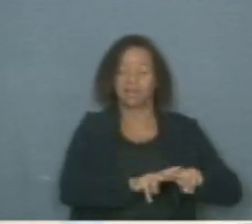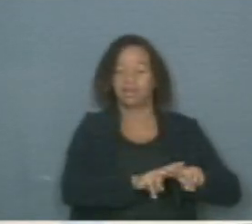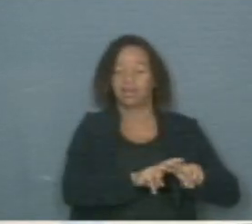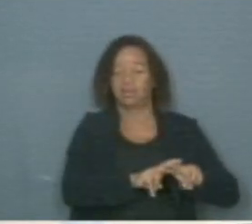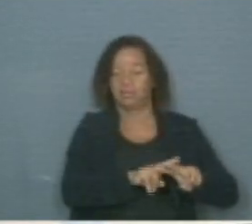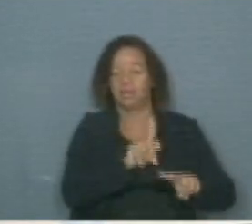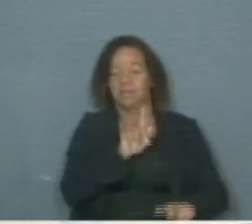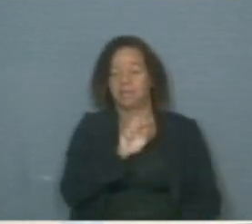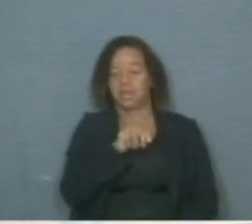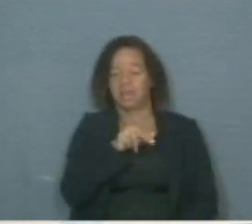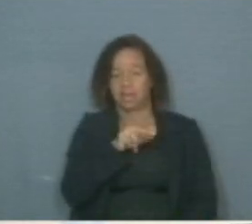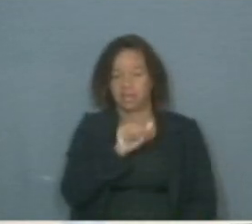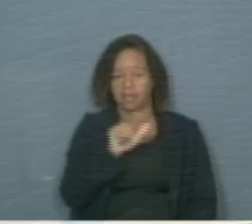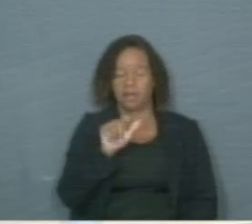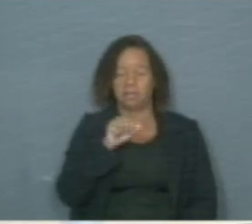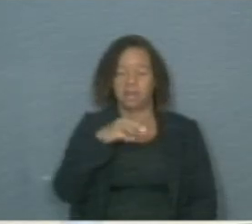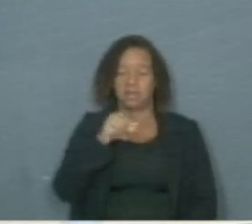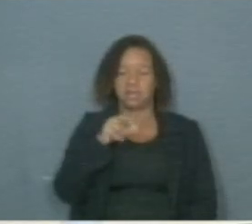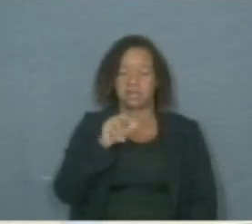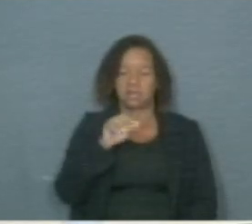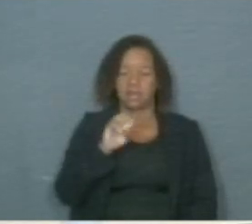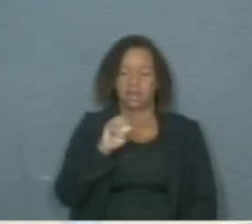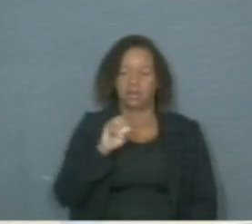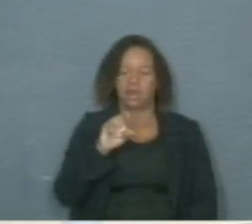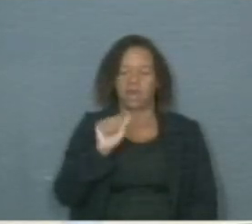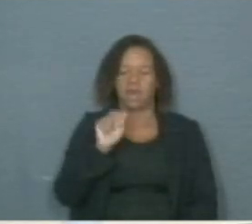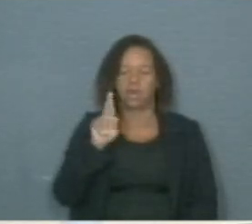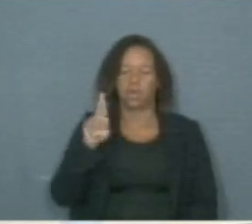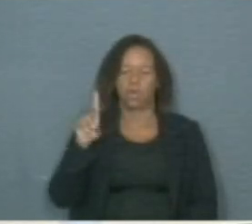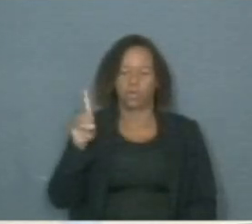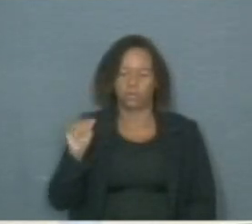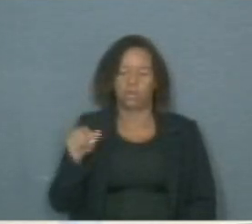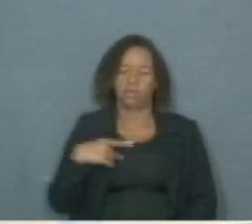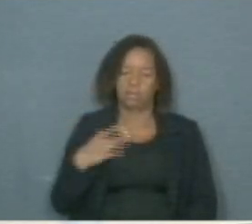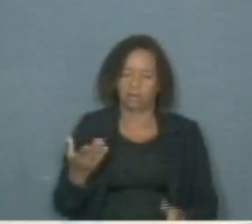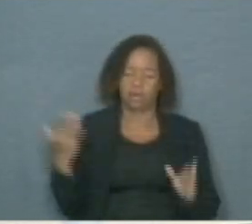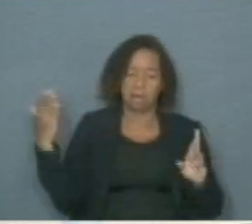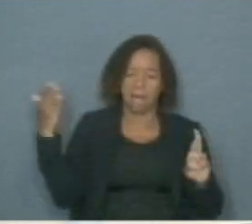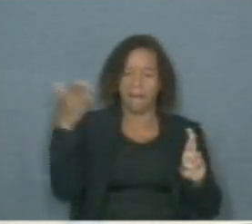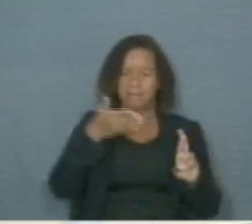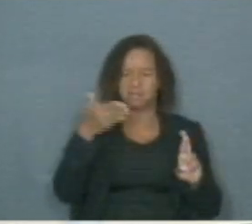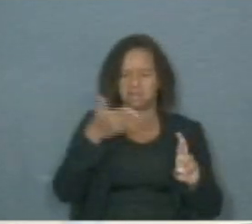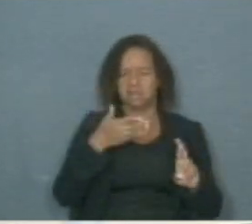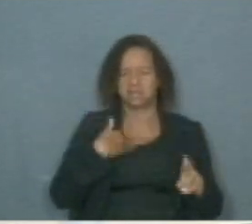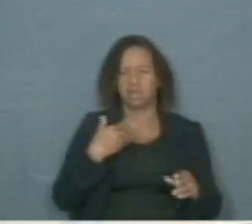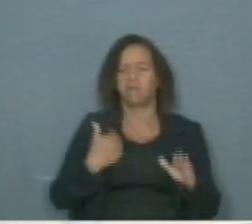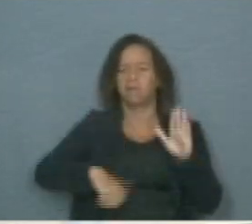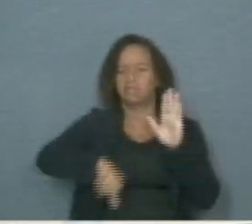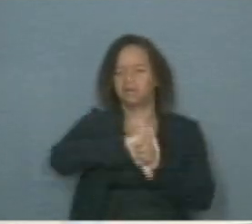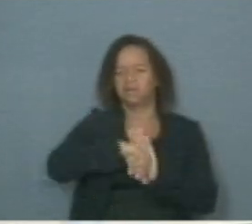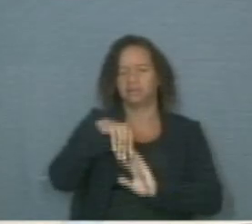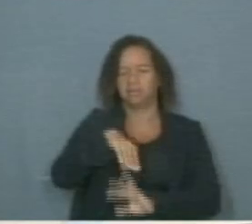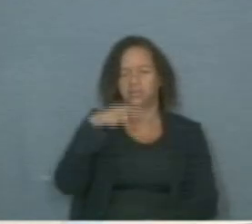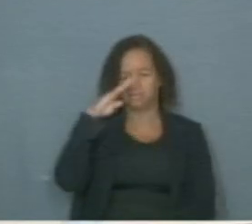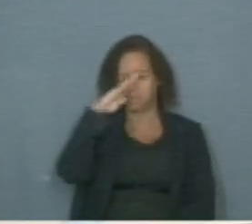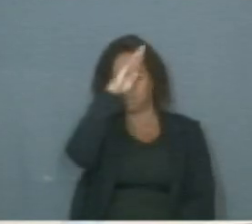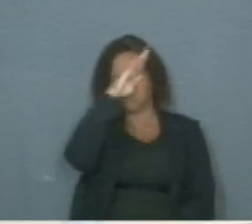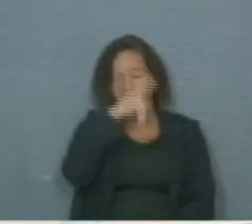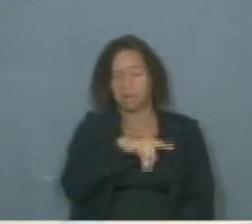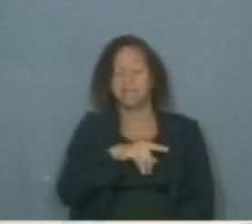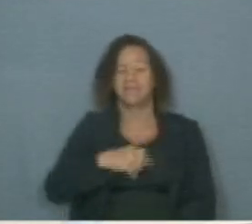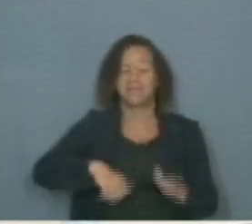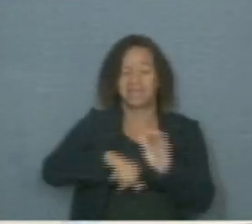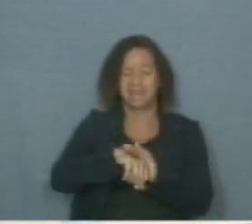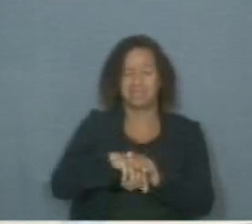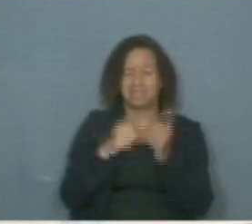penal, Marcelo Arruda, porque eles foram fundamento para a minha representação criminal contra Jair Messias Bolsonaro por crime